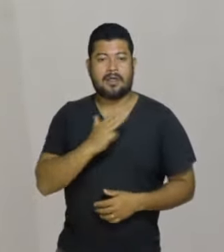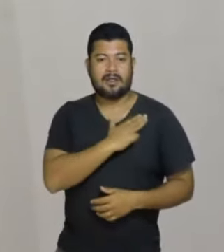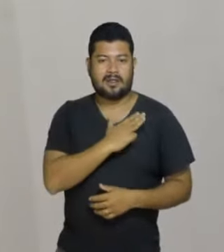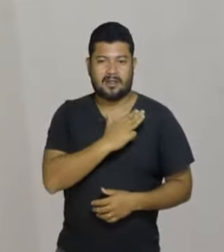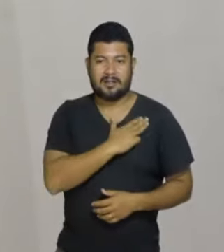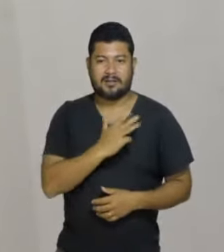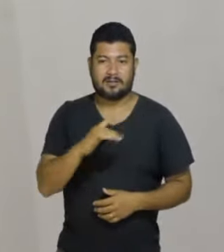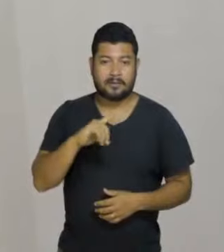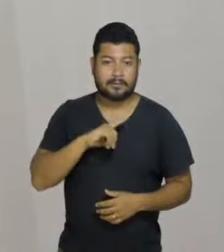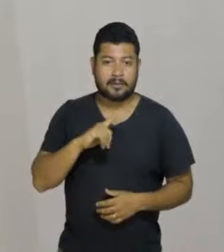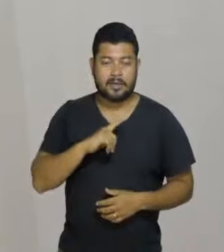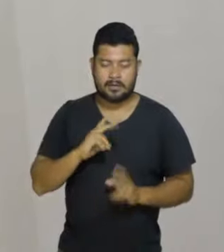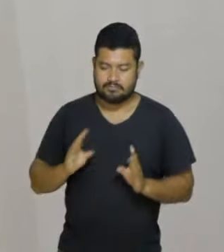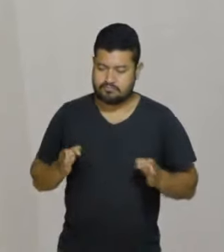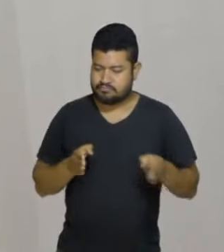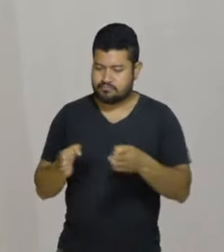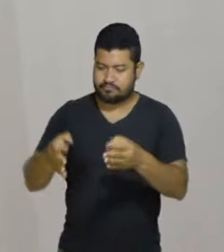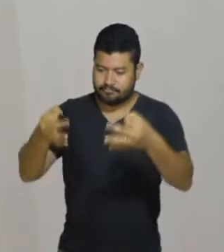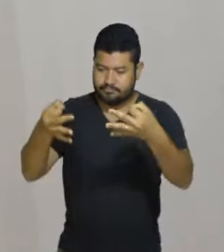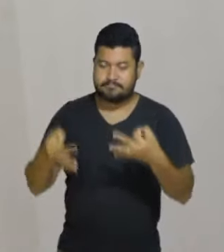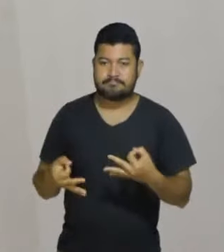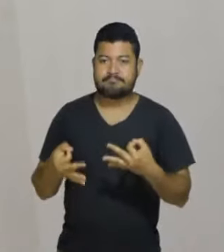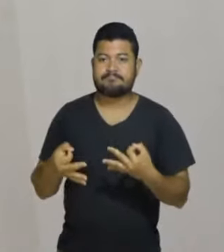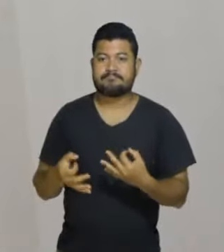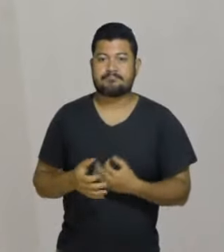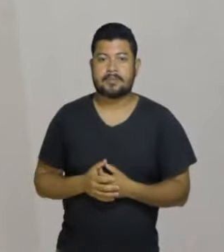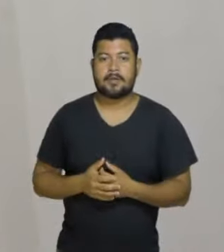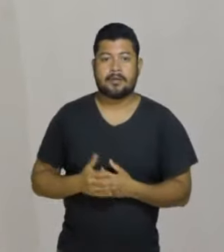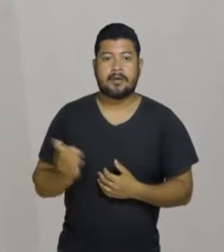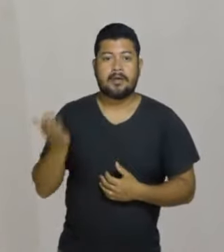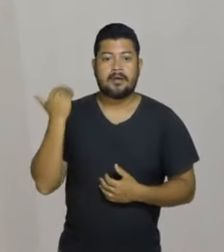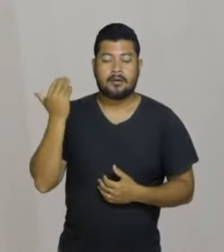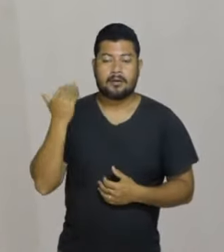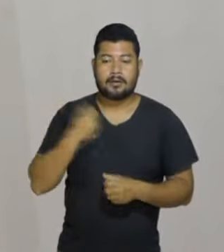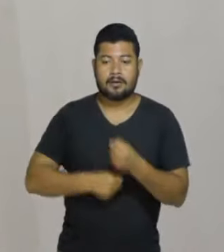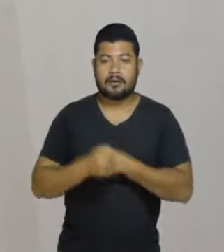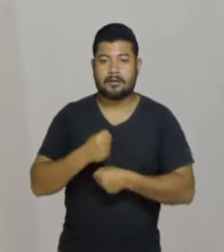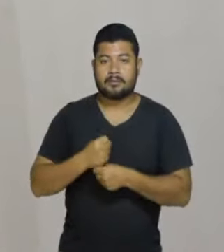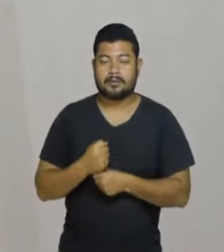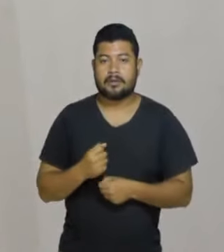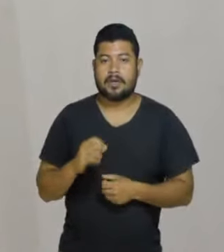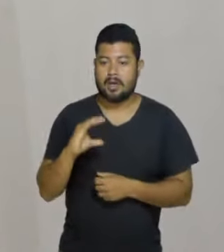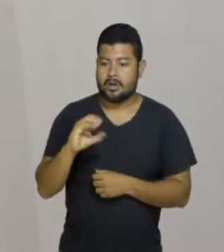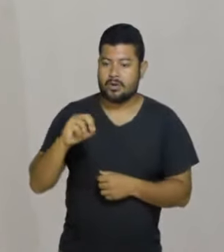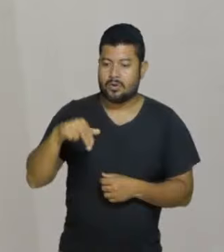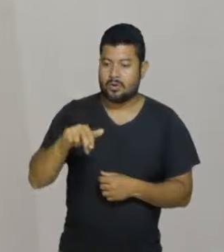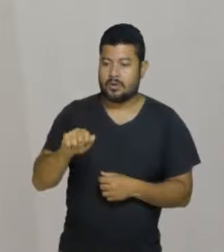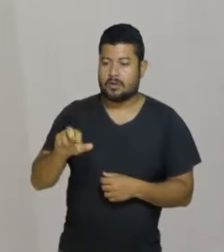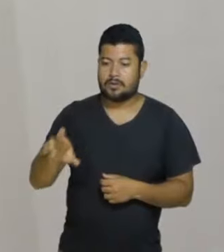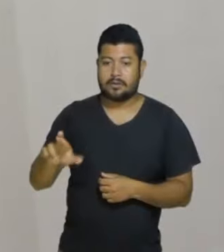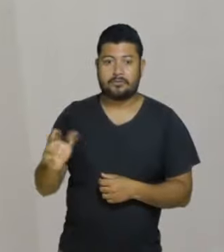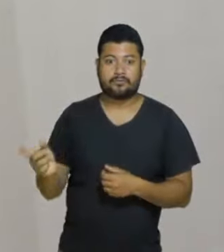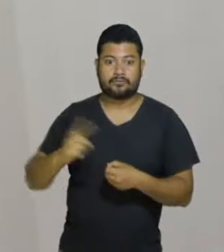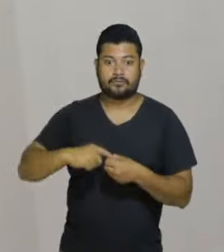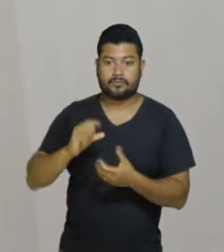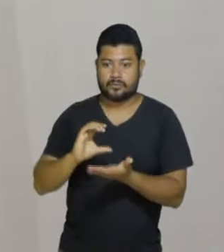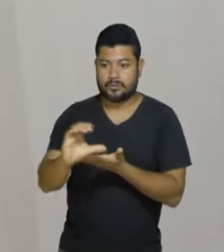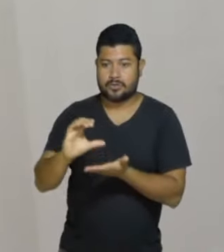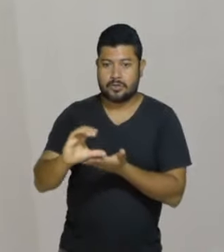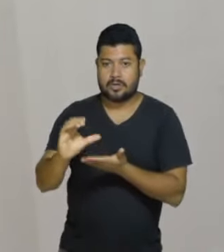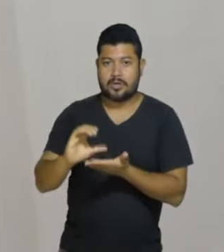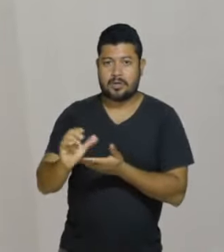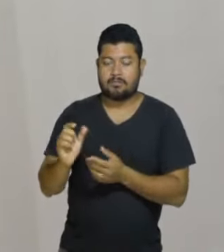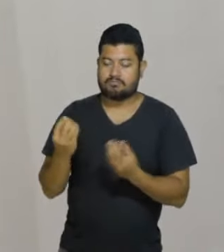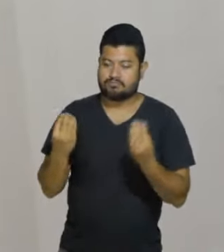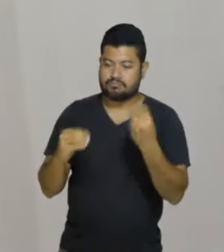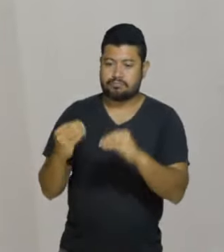a Companhia Nacional de Abastecimento, a Conab, voltou a investir no abastecimento e na